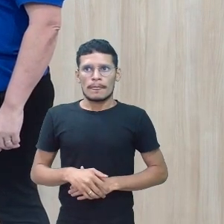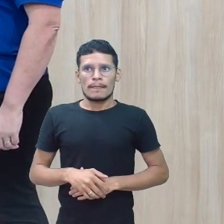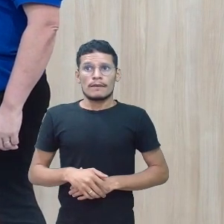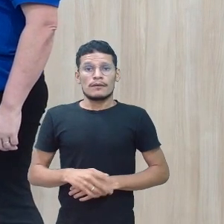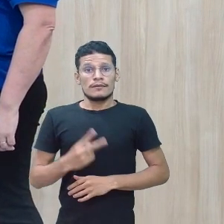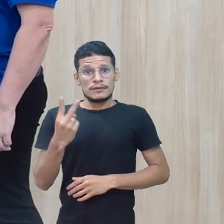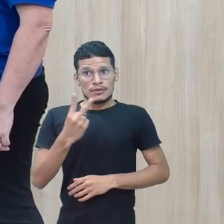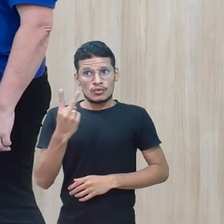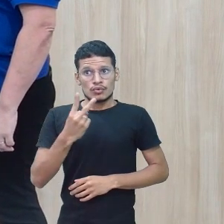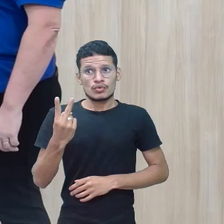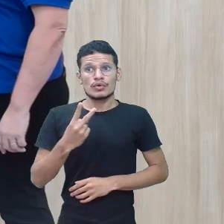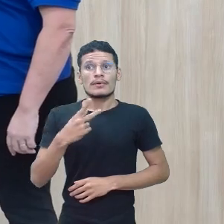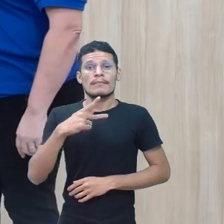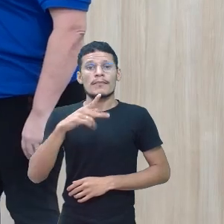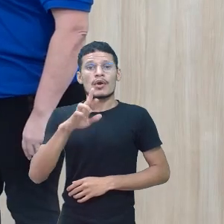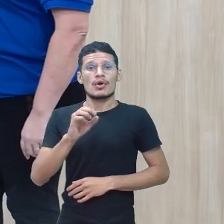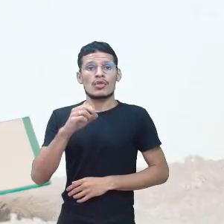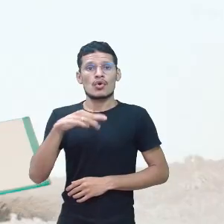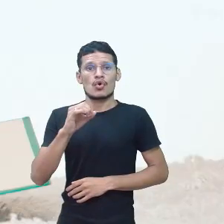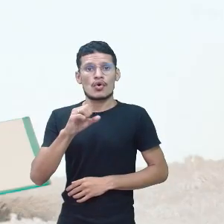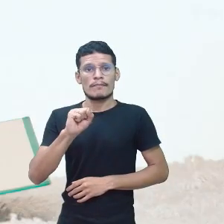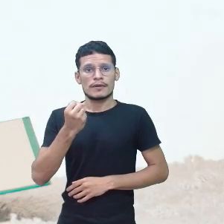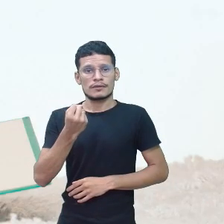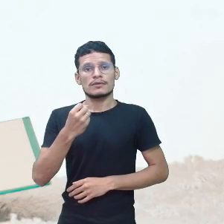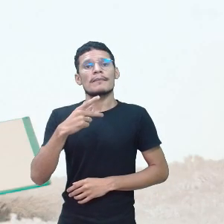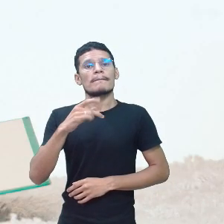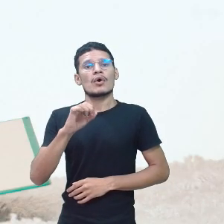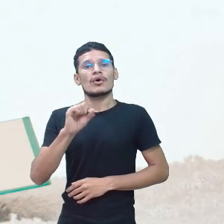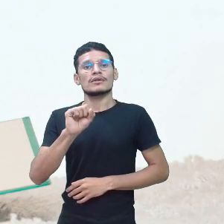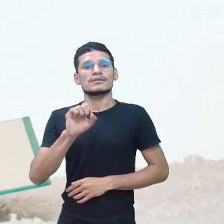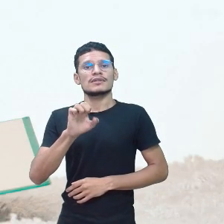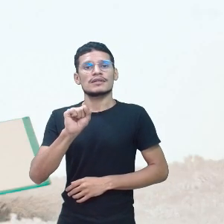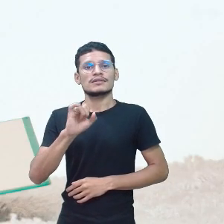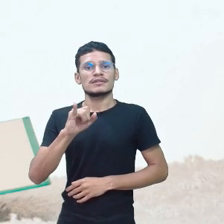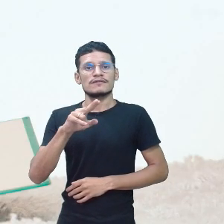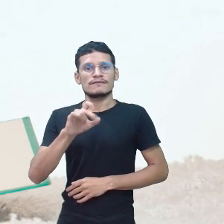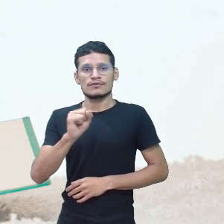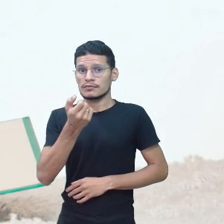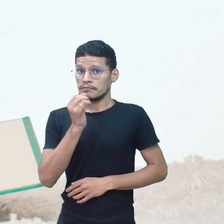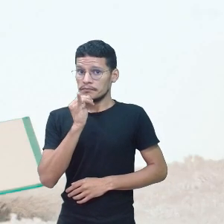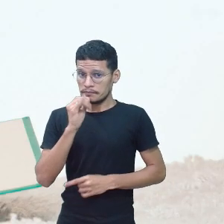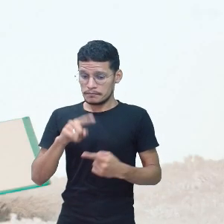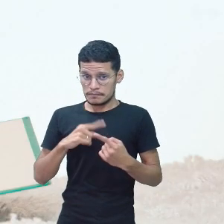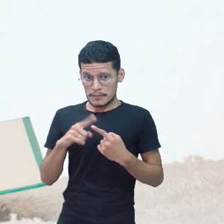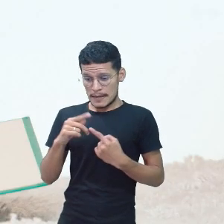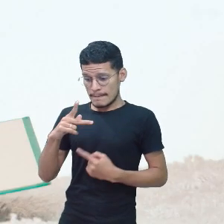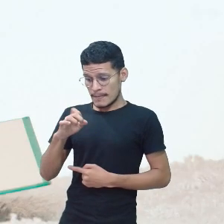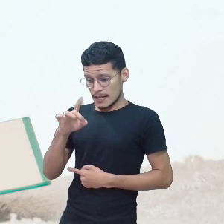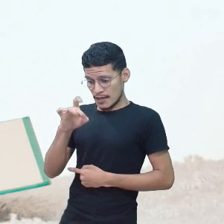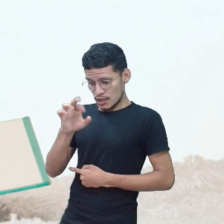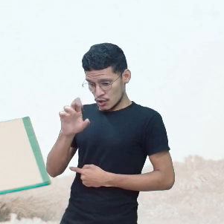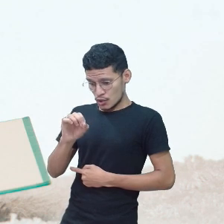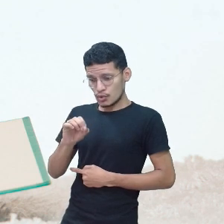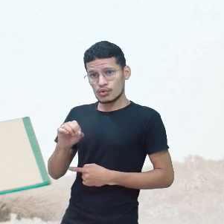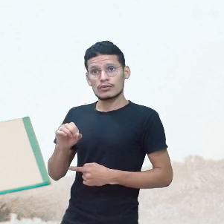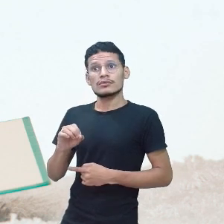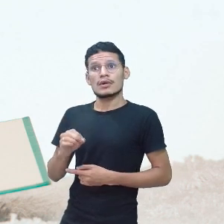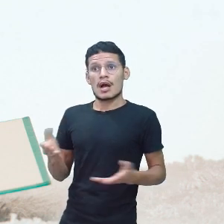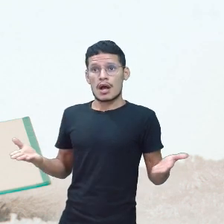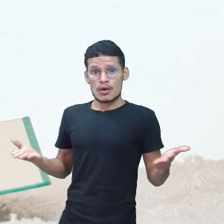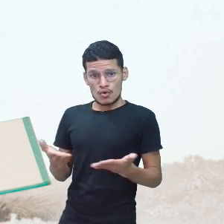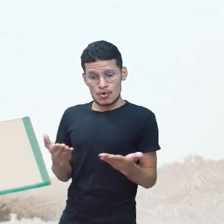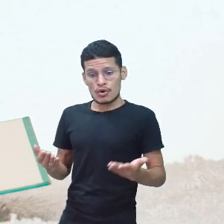O segundo, nós temos o pronome possessivo, né? Pedro chegou sua